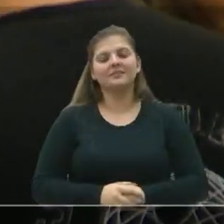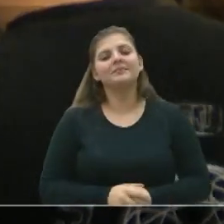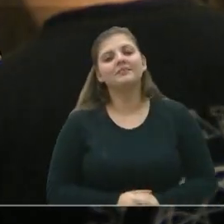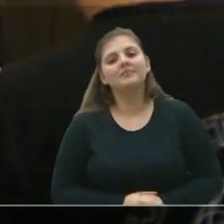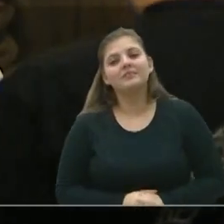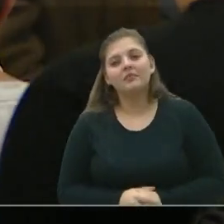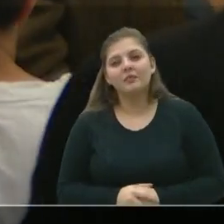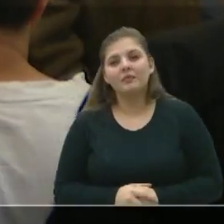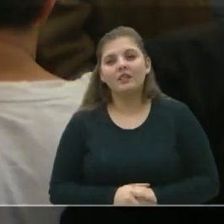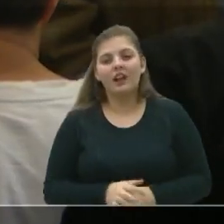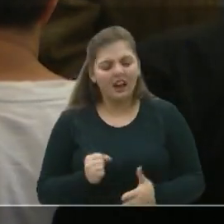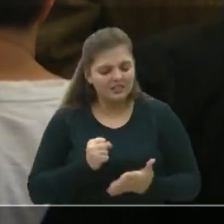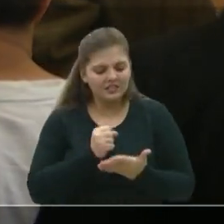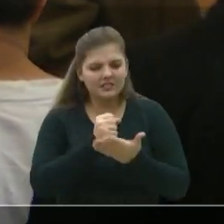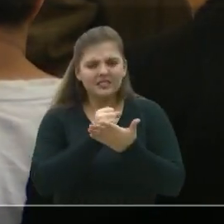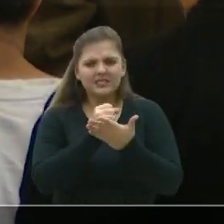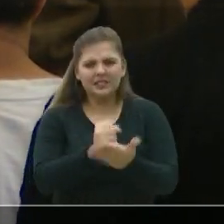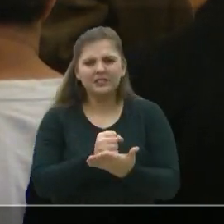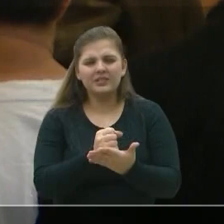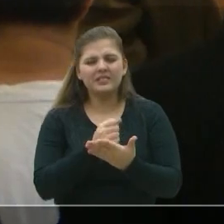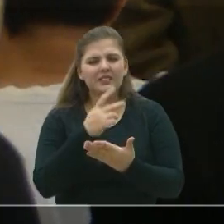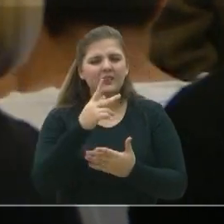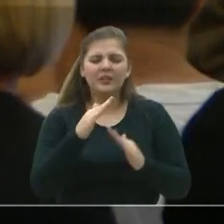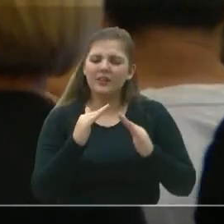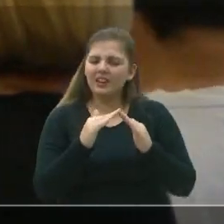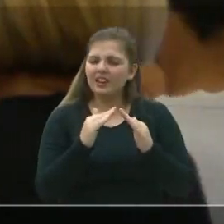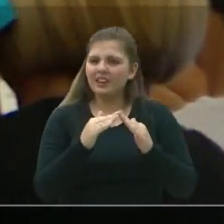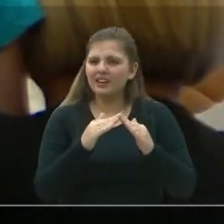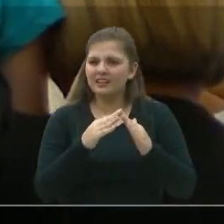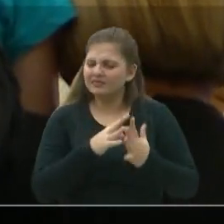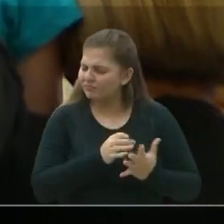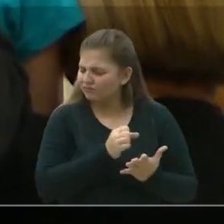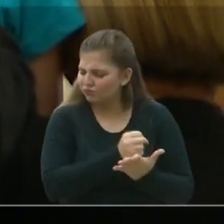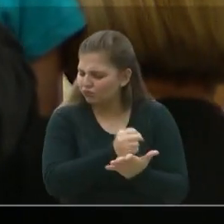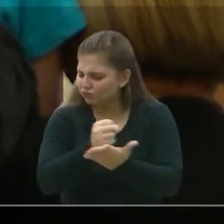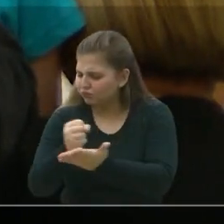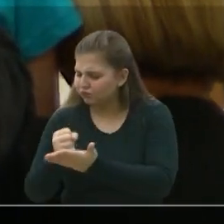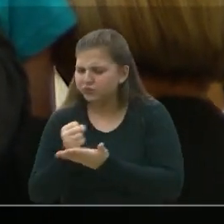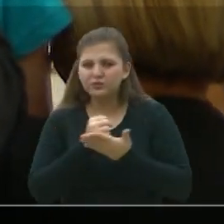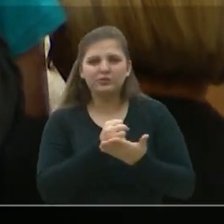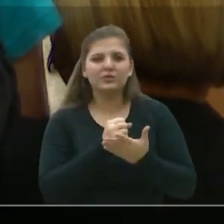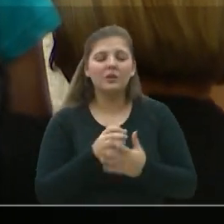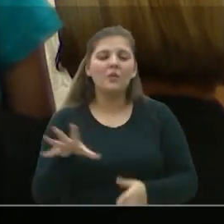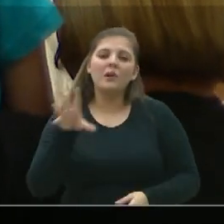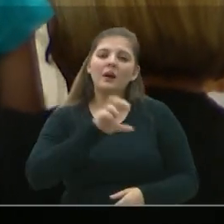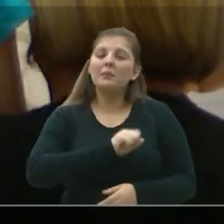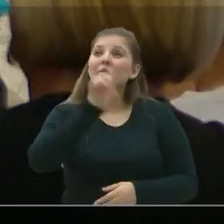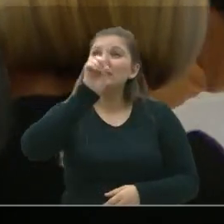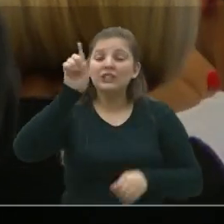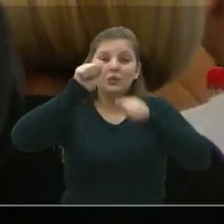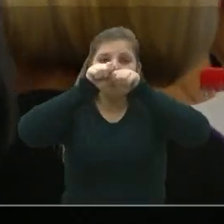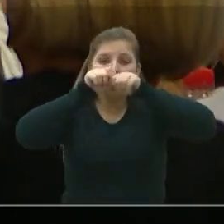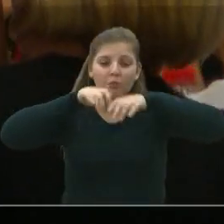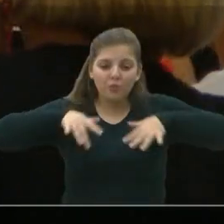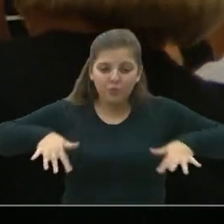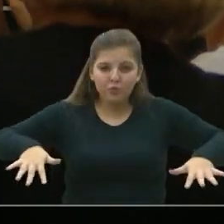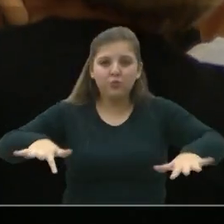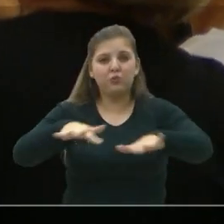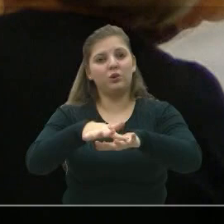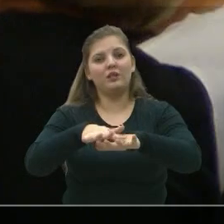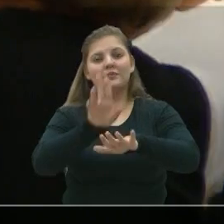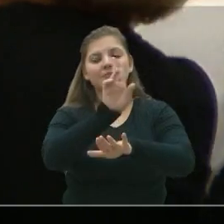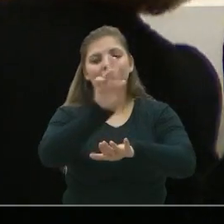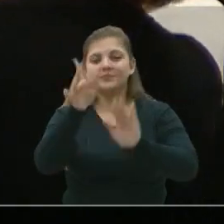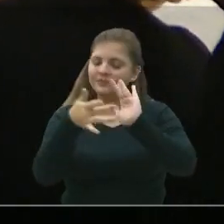que vai levar a salvação a toda a tua casa. O amor de Deus foi derramado sobre você agora. Em nome